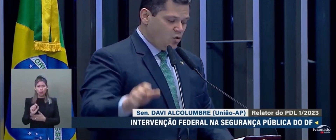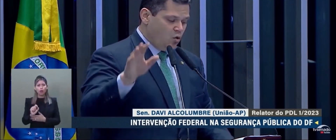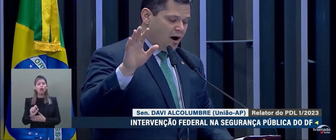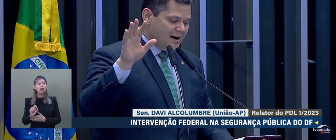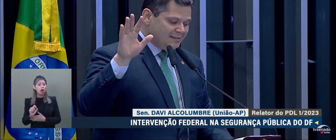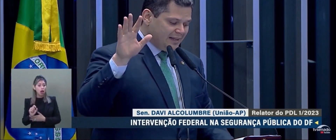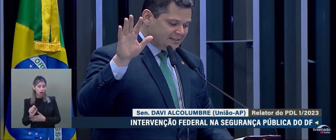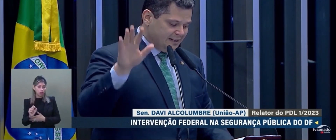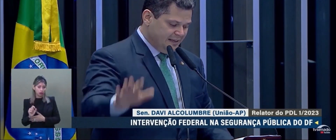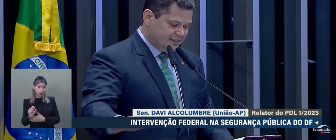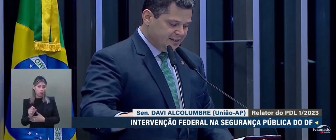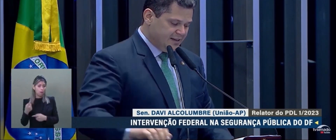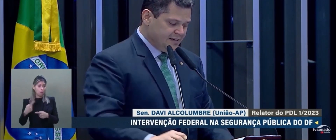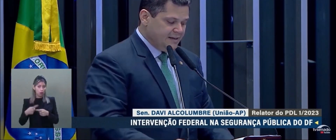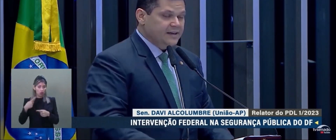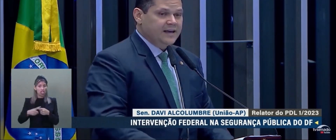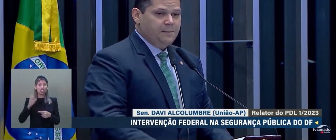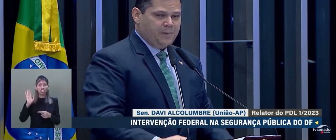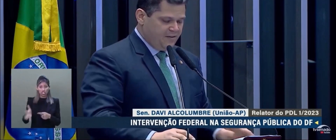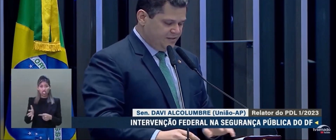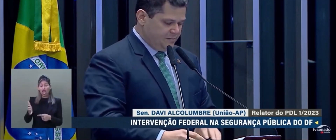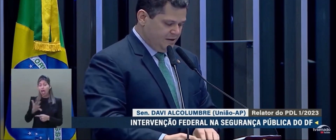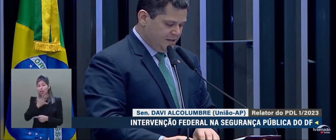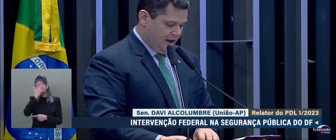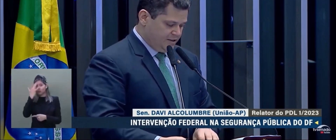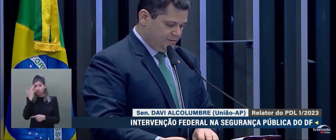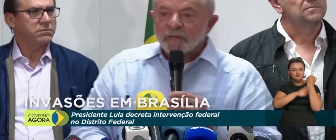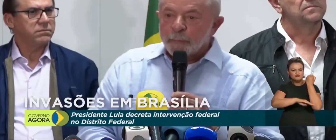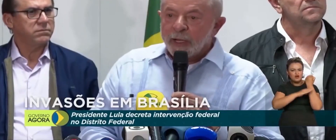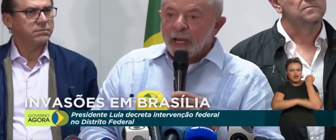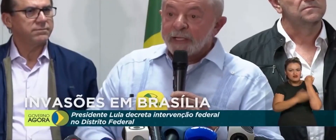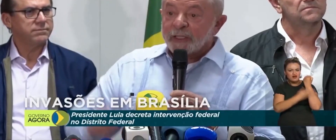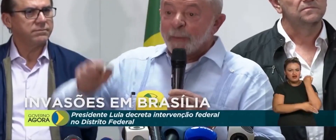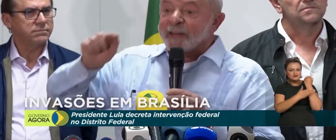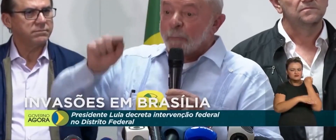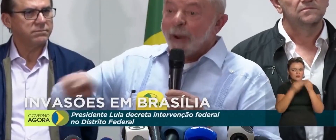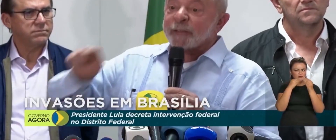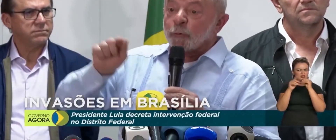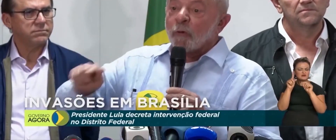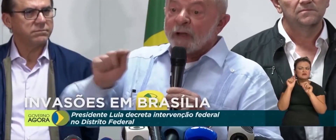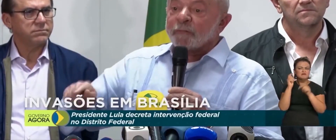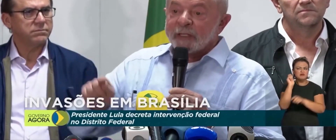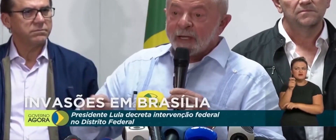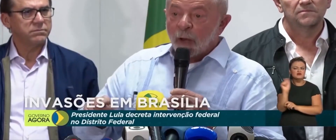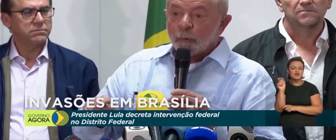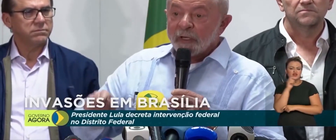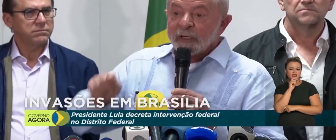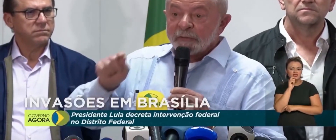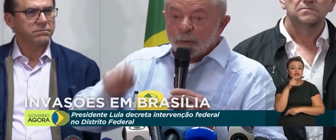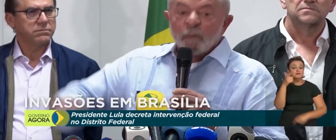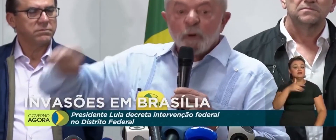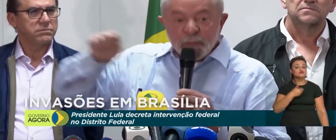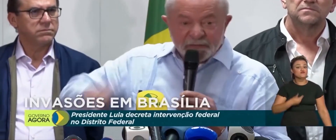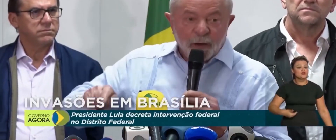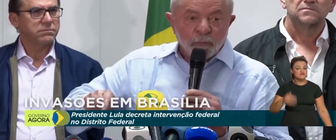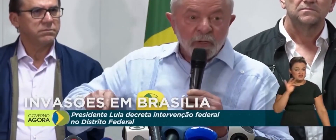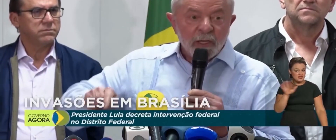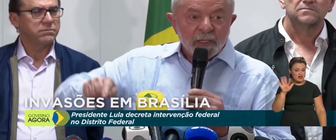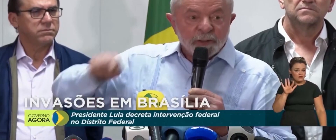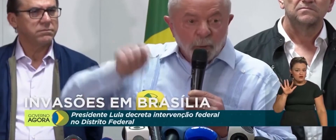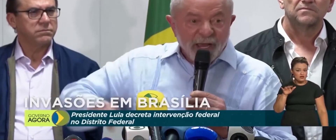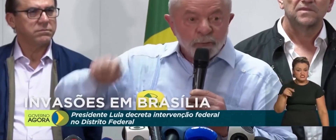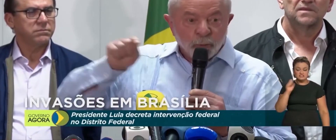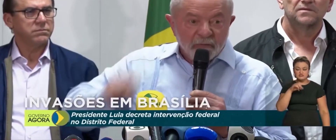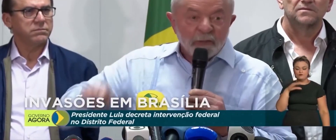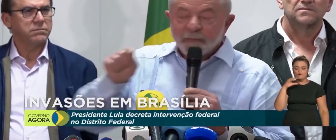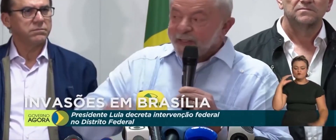passagem com antecedência e previsibilidade. O decreto foi uma resposta do presidente da República, Luiz